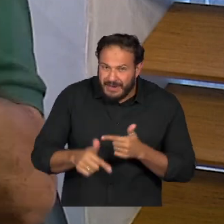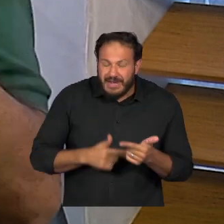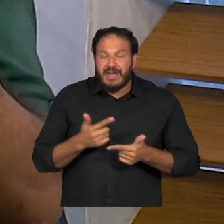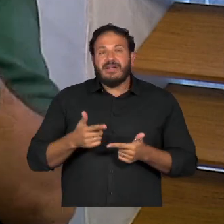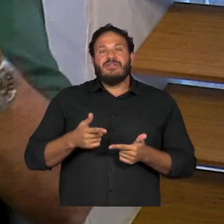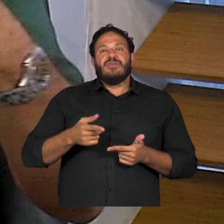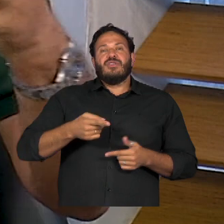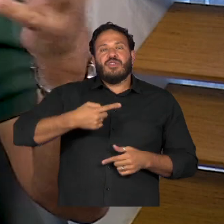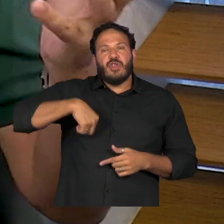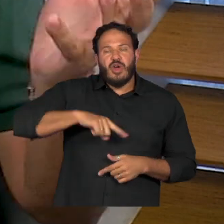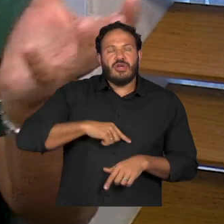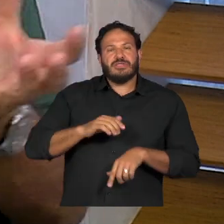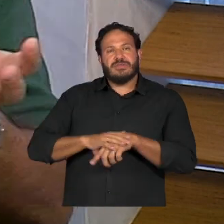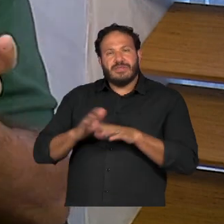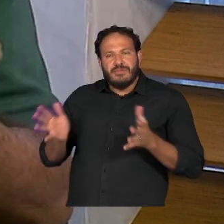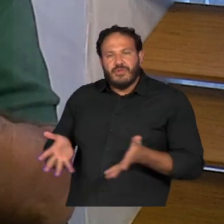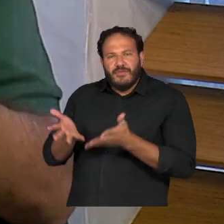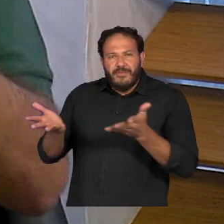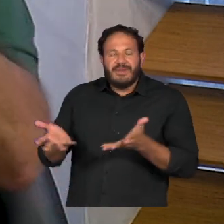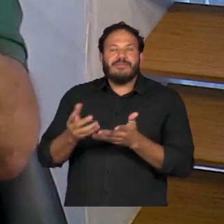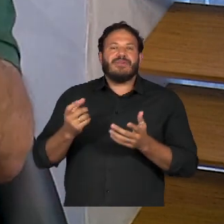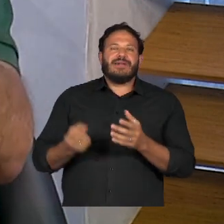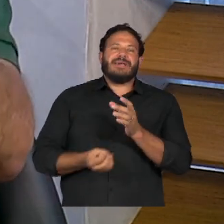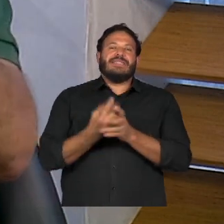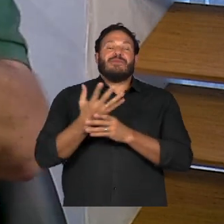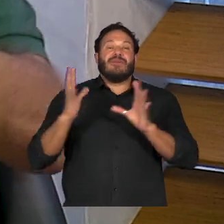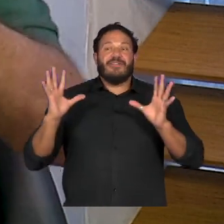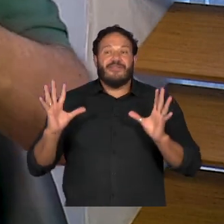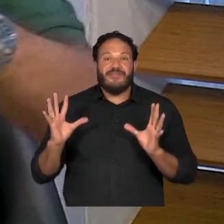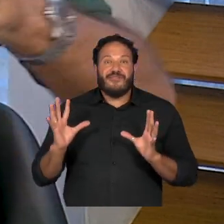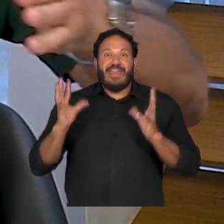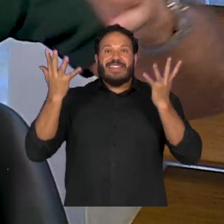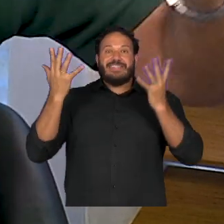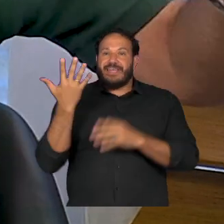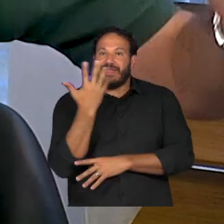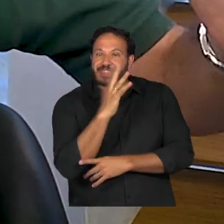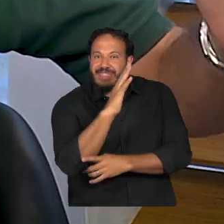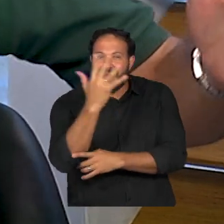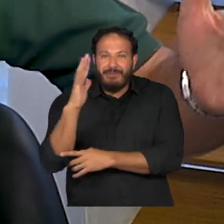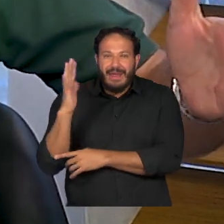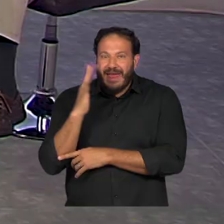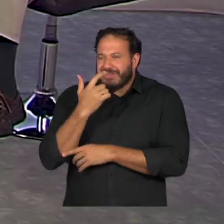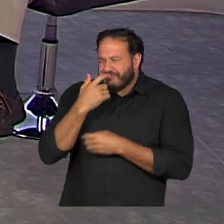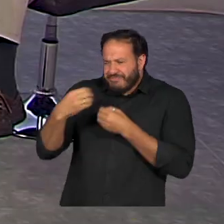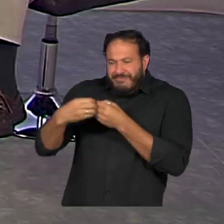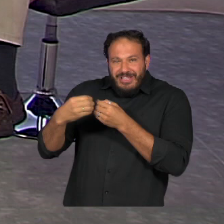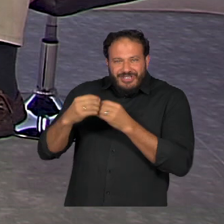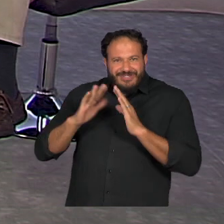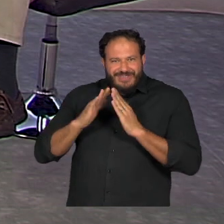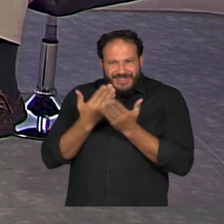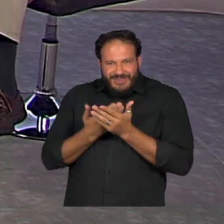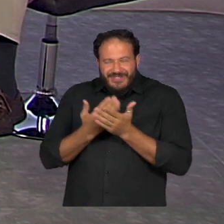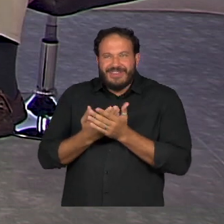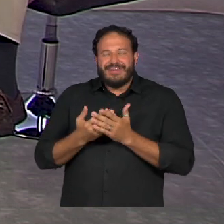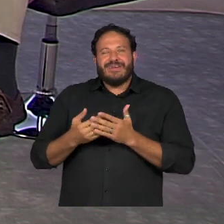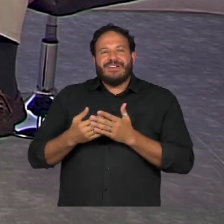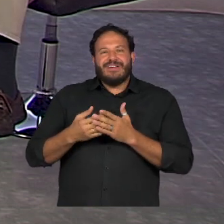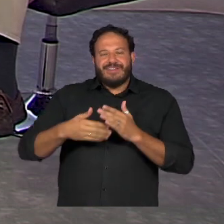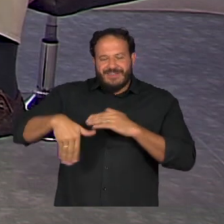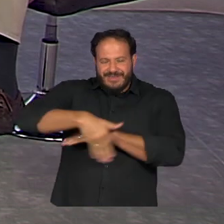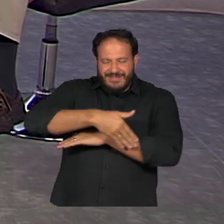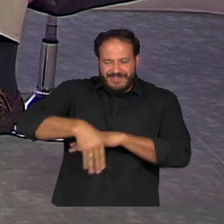nós promovemos algumas festas na praça que fica exatamente ao lado da escola na Rua